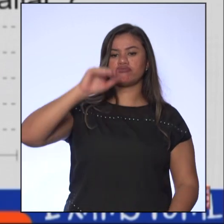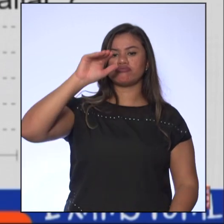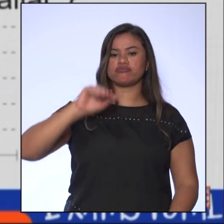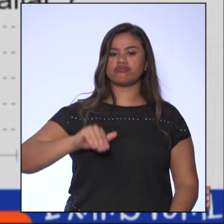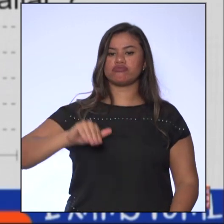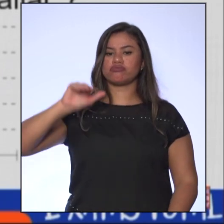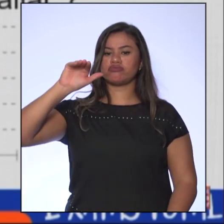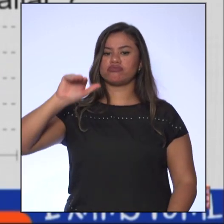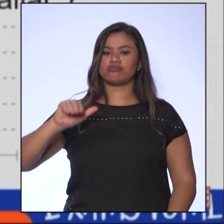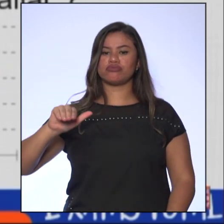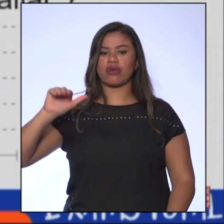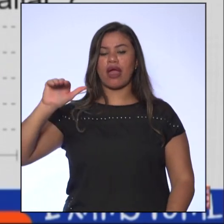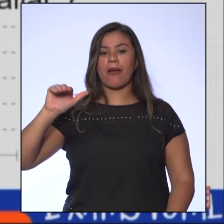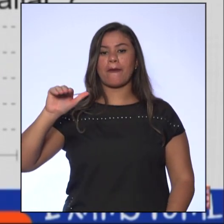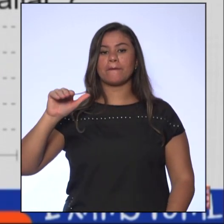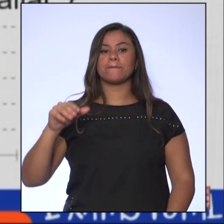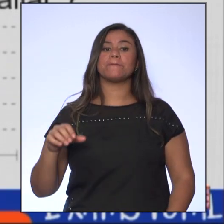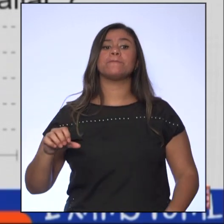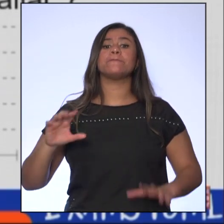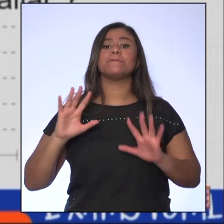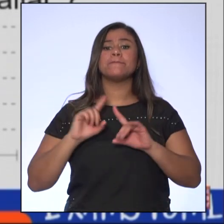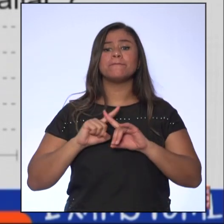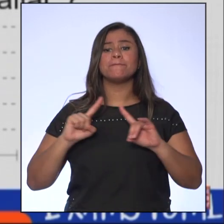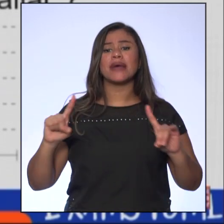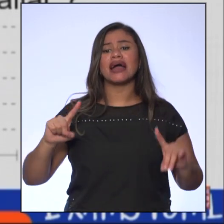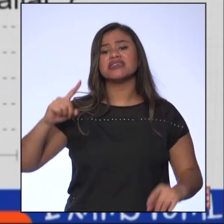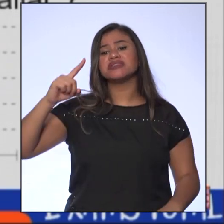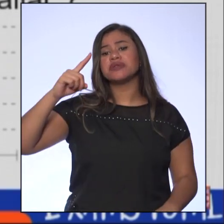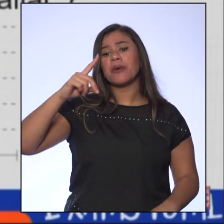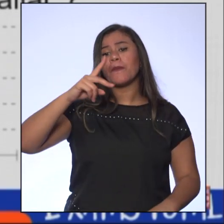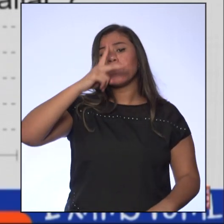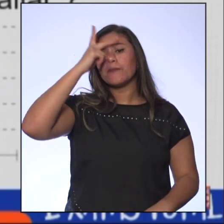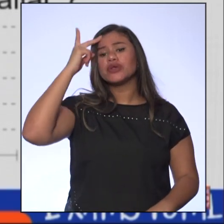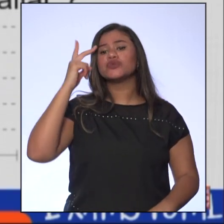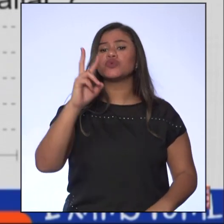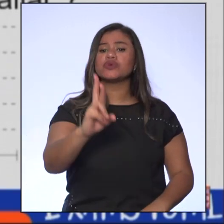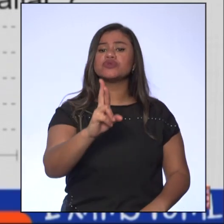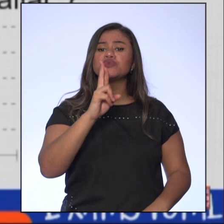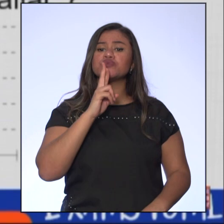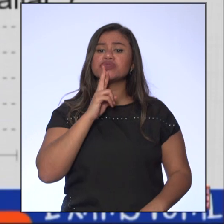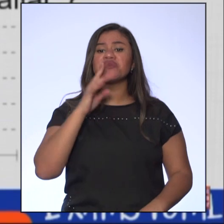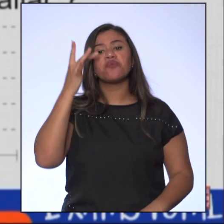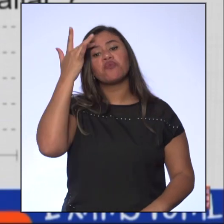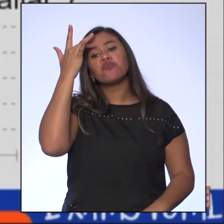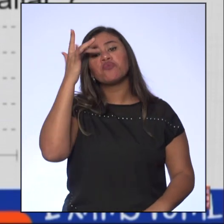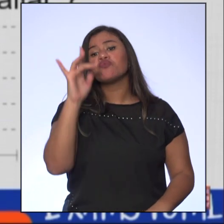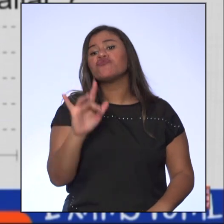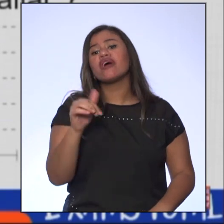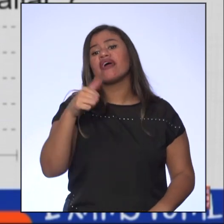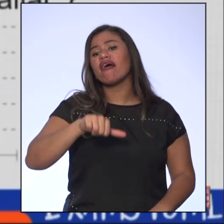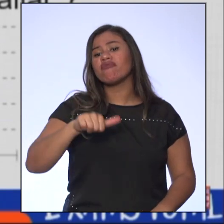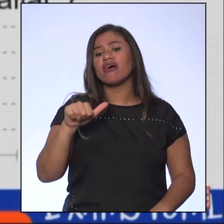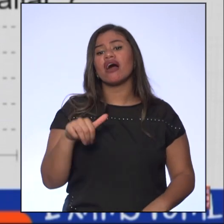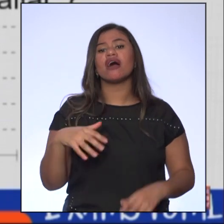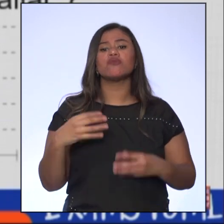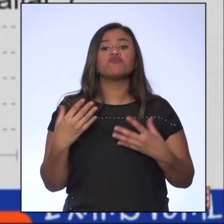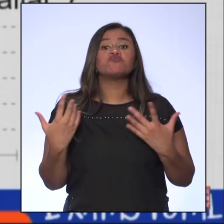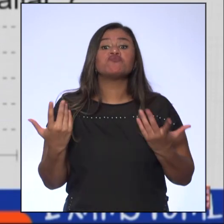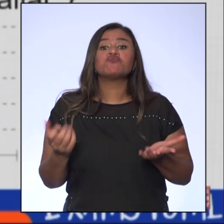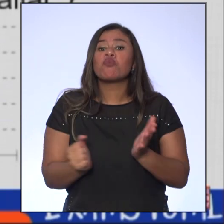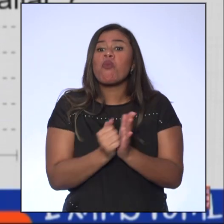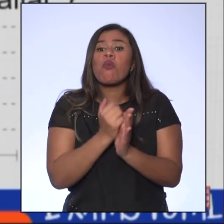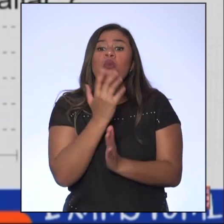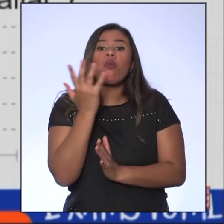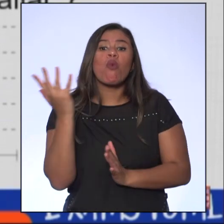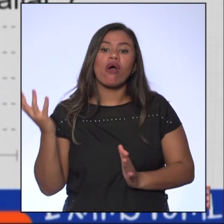sei avaliar? Quantas pessoas responderam não sei avaliar? Olha, primeiro, preste bem